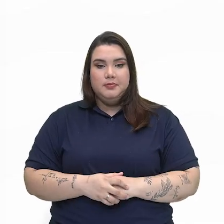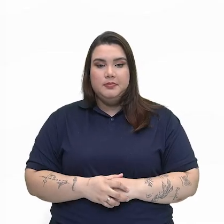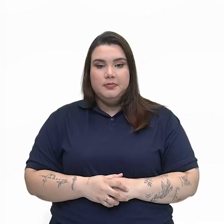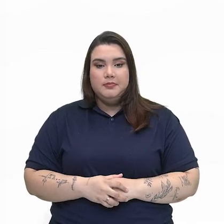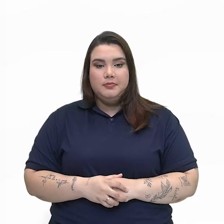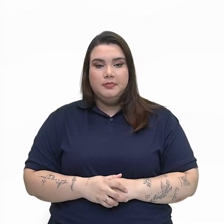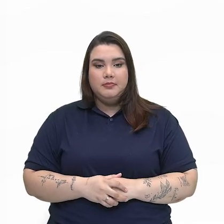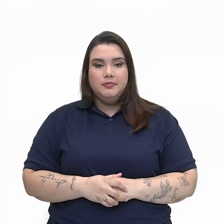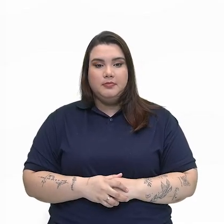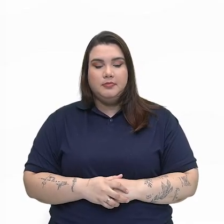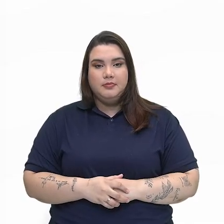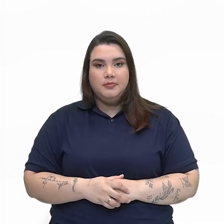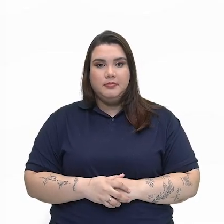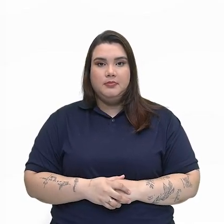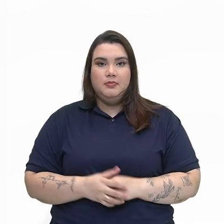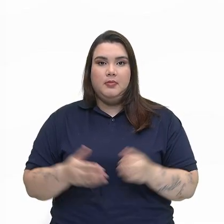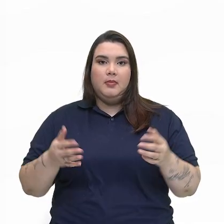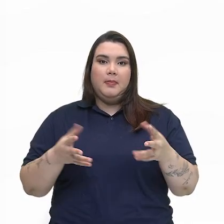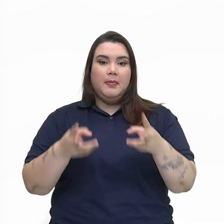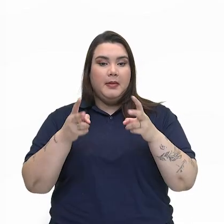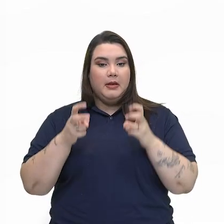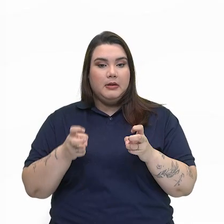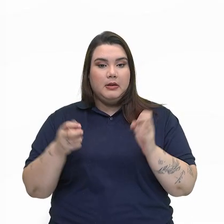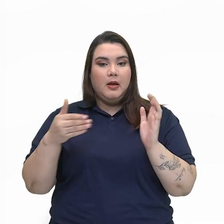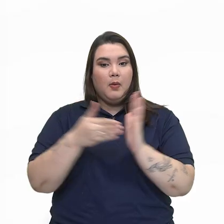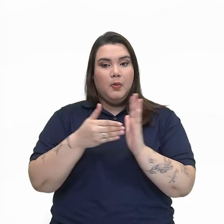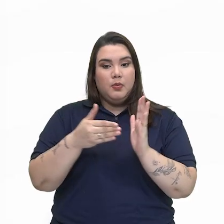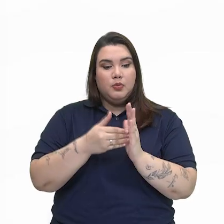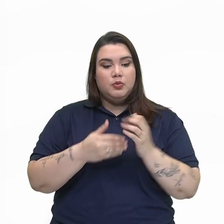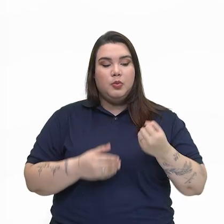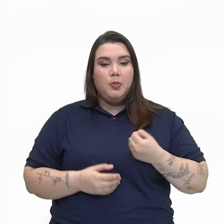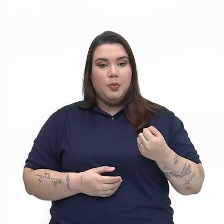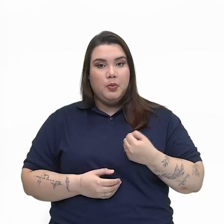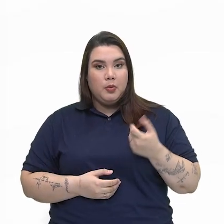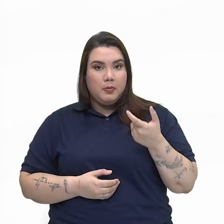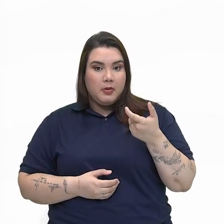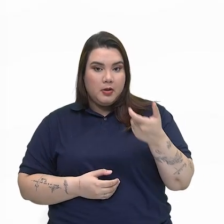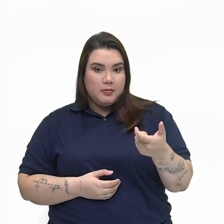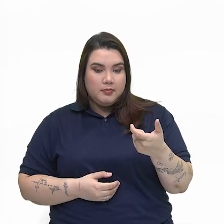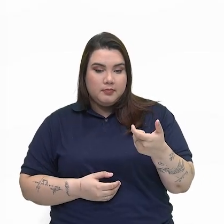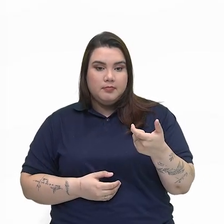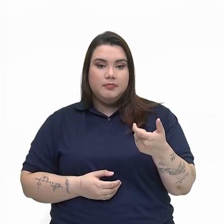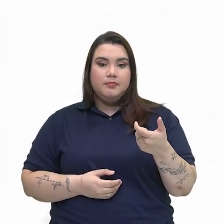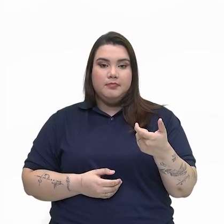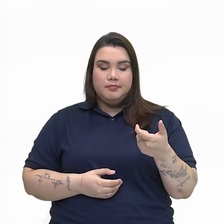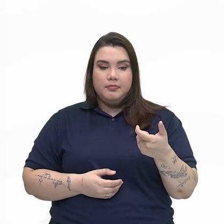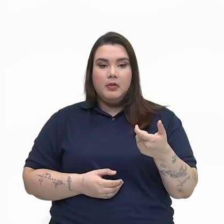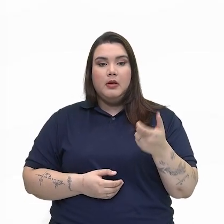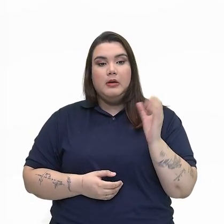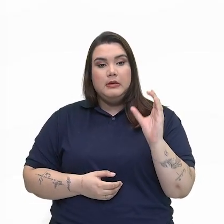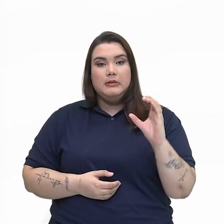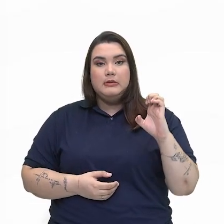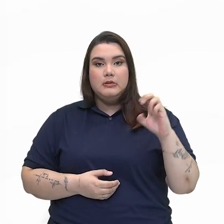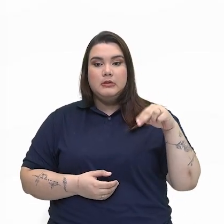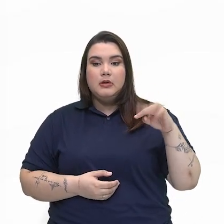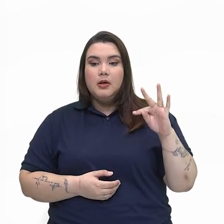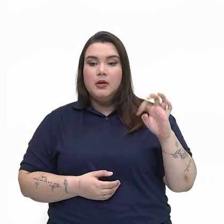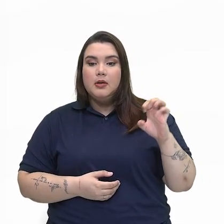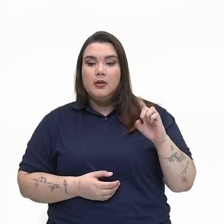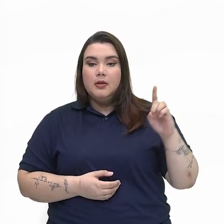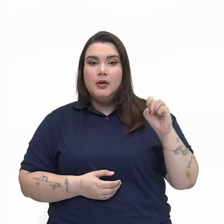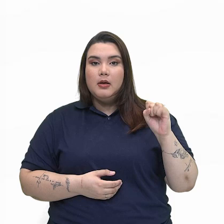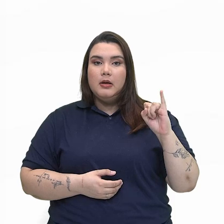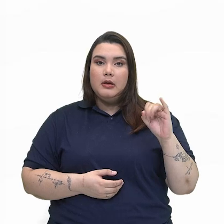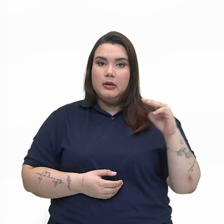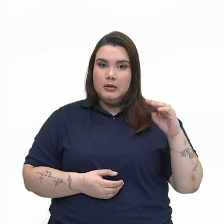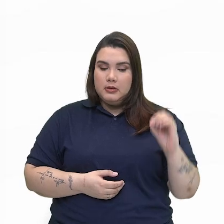Vejam que a última casa decimal a ser conservada é a casa dos centésimos. Neste